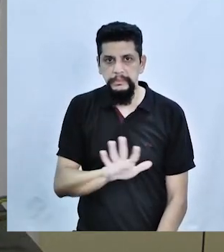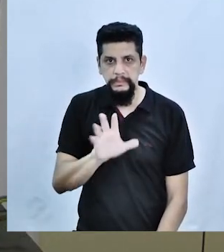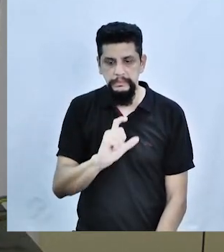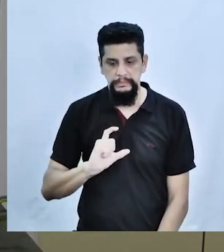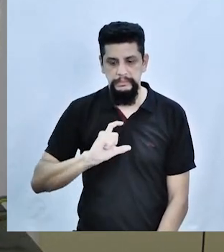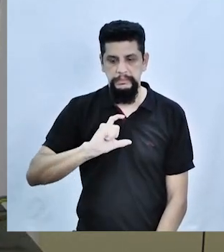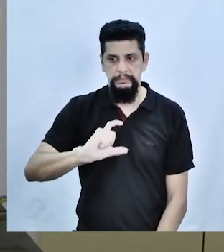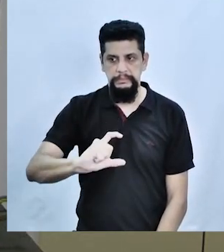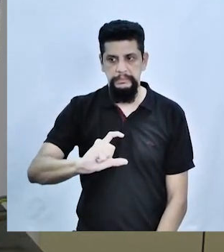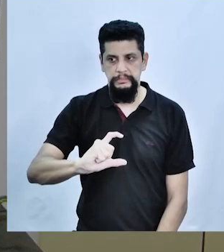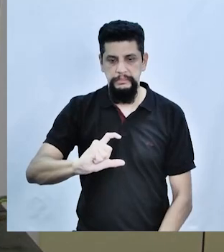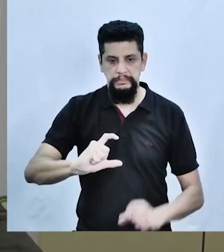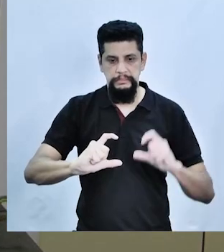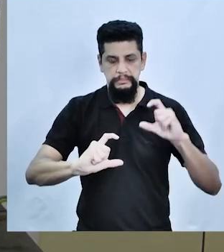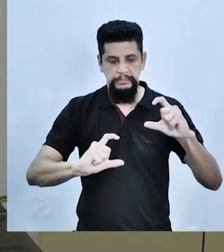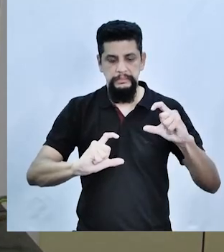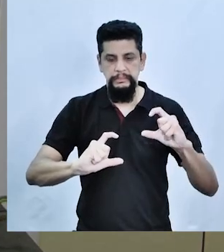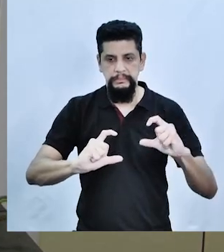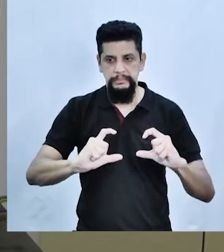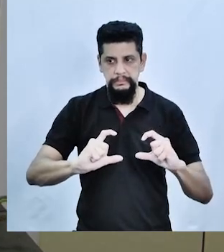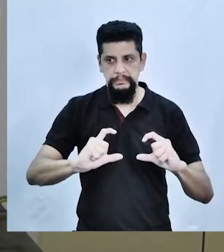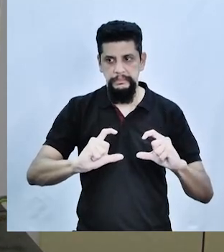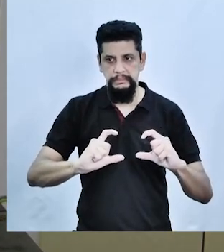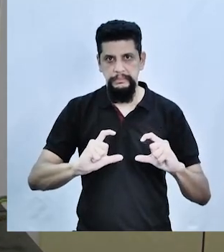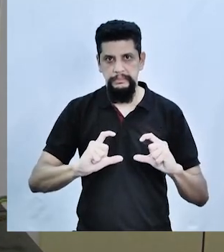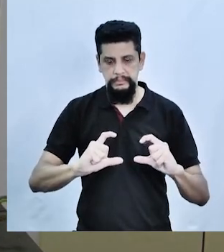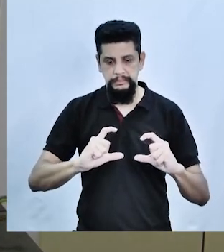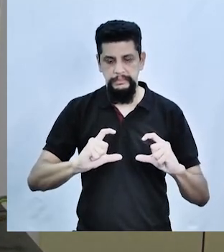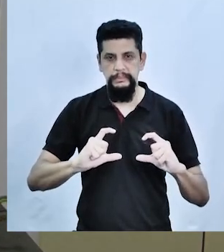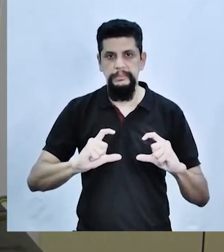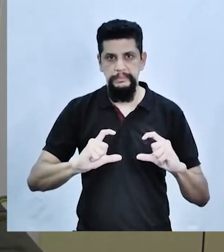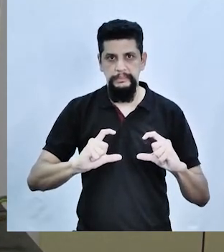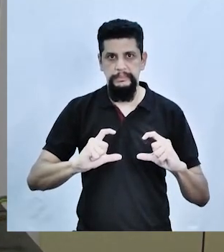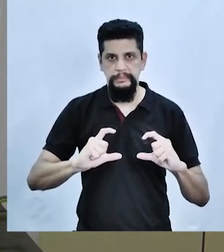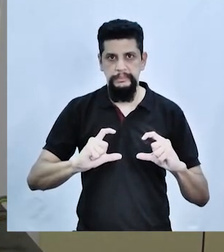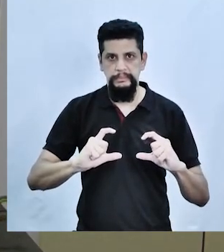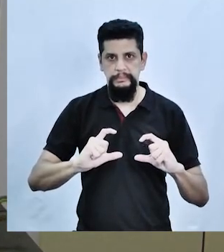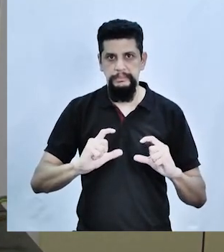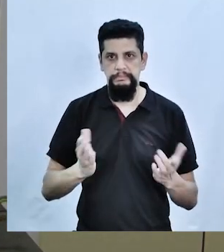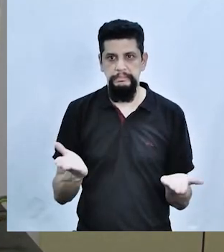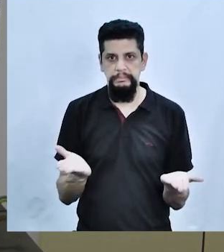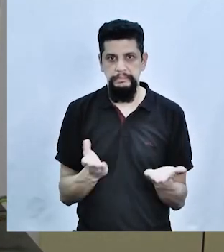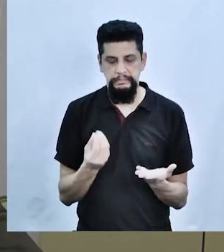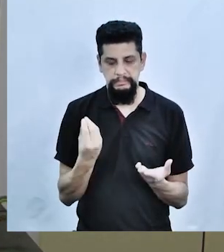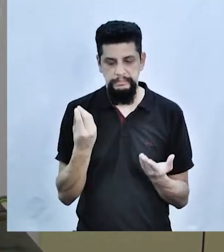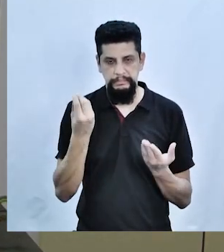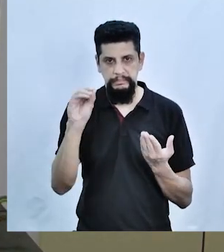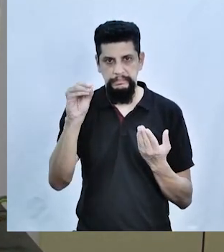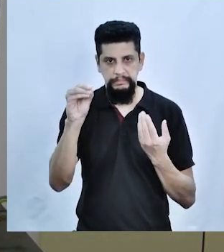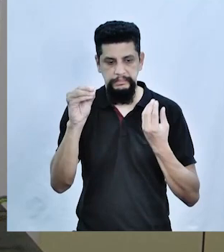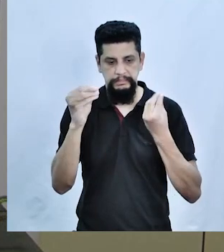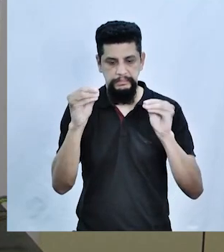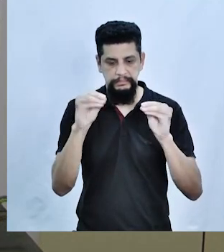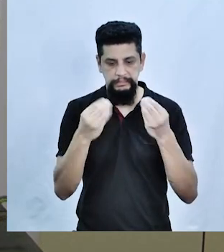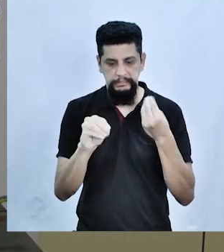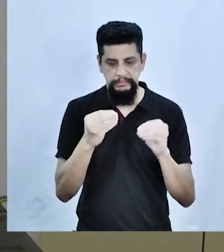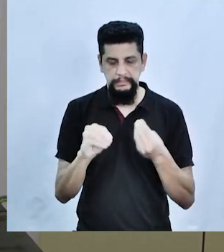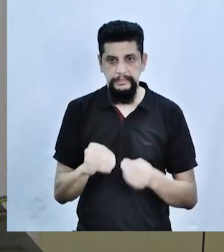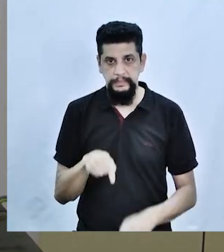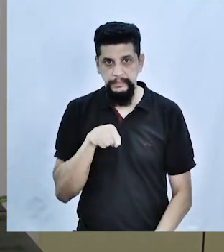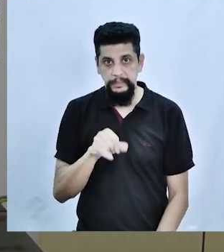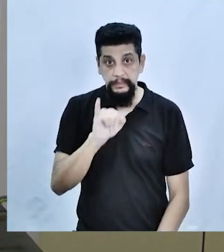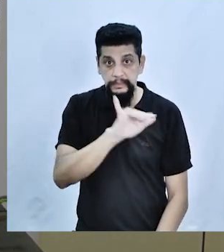né, professora? Só pode encaixar ali, ó. Uhum. Então nós temos aqui que vai encaixar aqui e ali do ladinho. Isso mesmo.